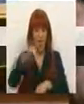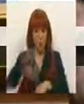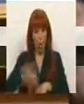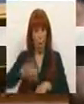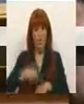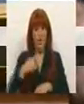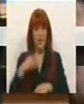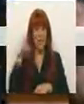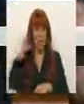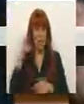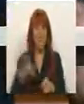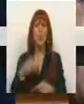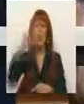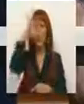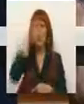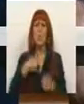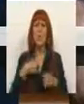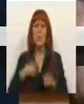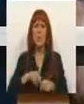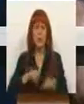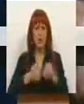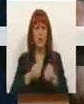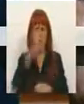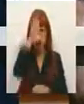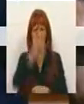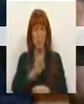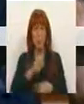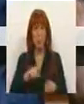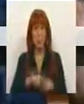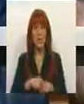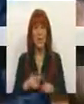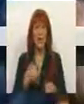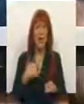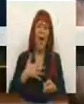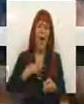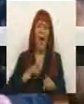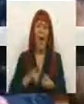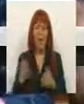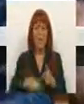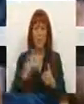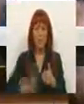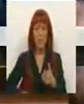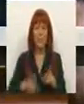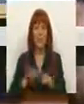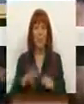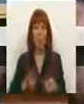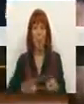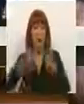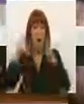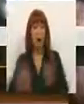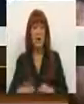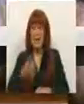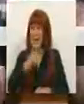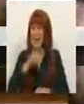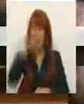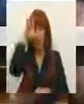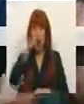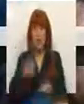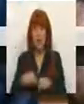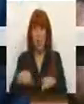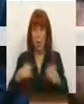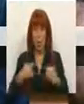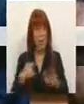hoje, nesta tarde. Ouvirmos também os partidos do Governo a pretenderem revogar ou alterar as decisões do Governo